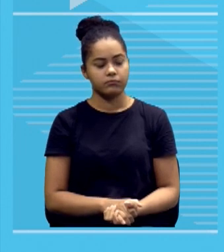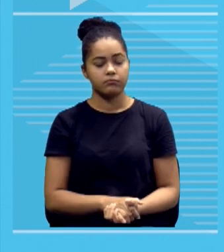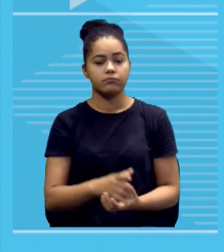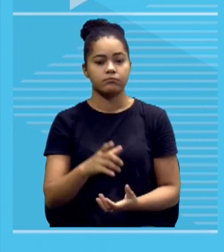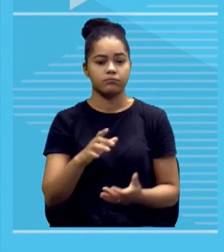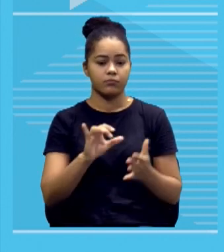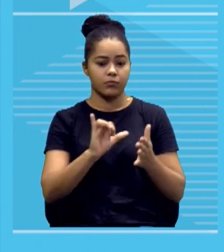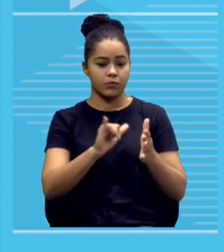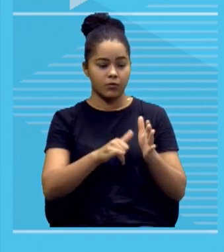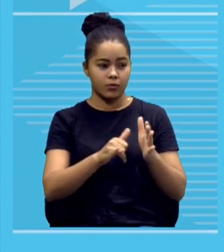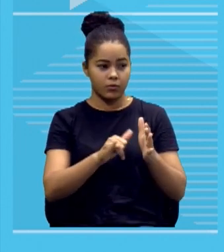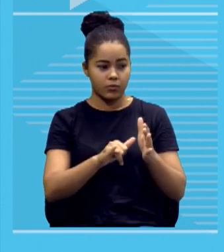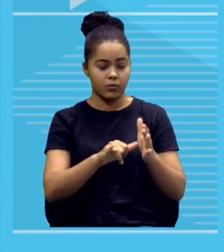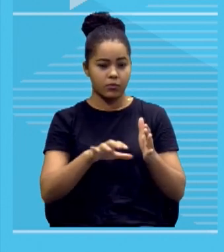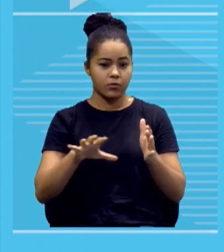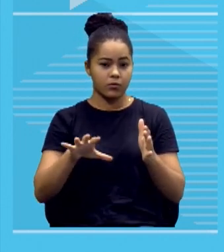força